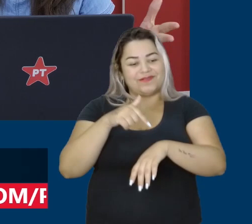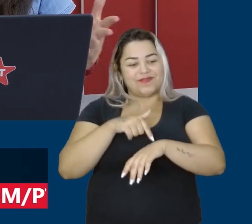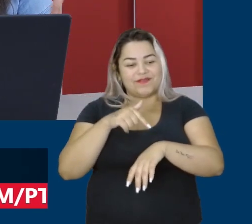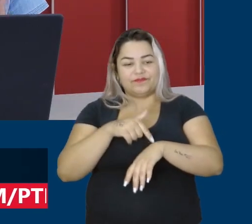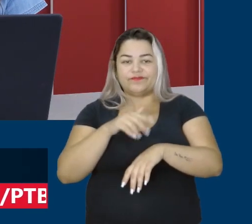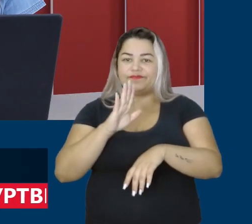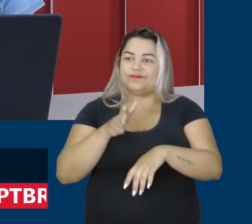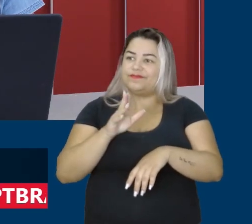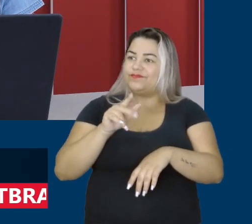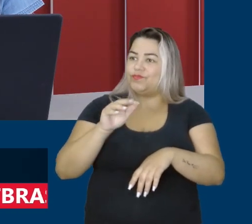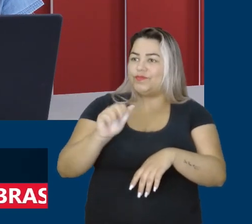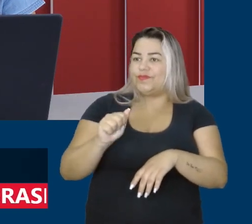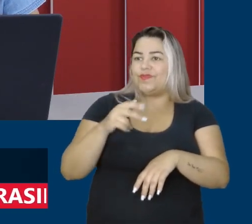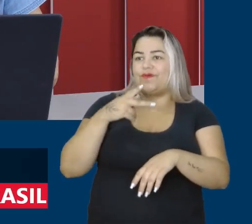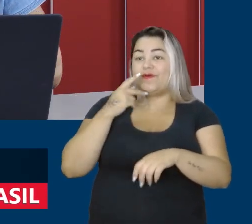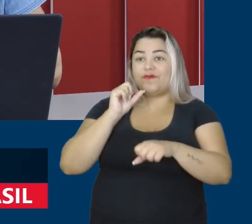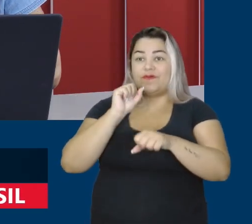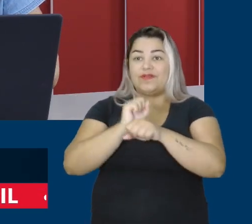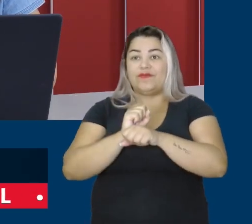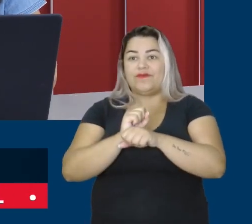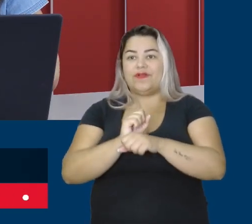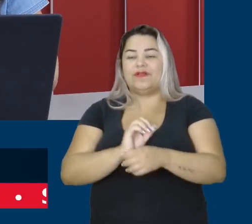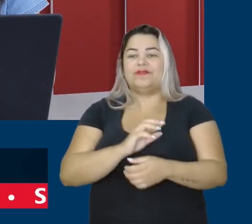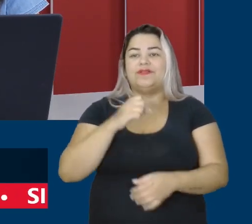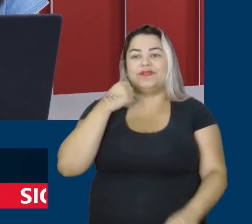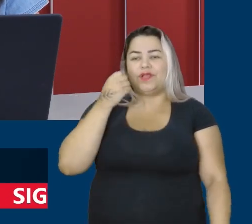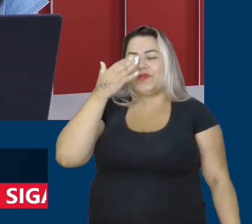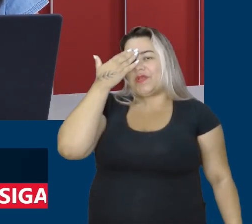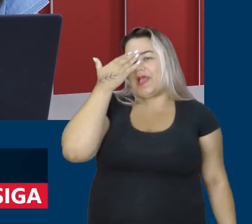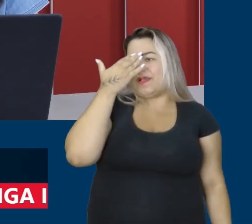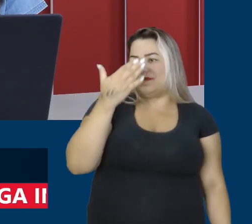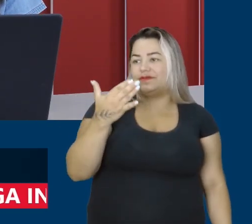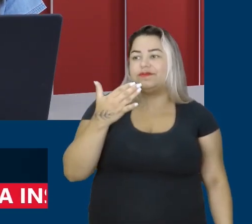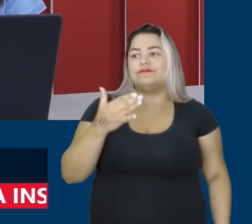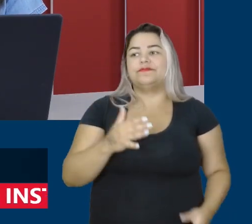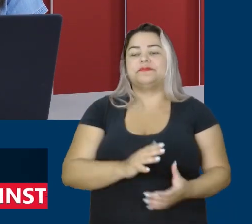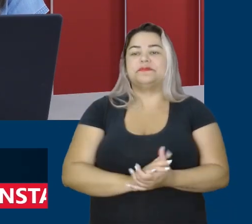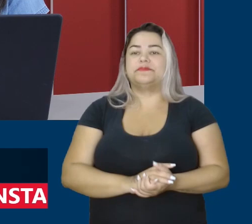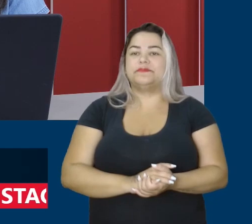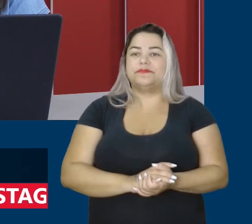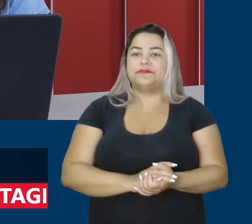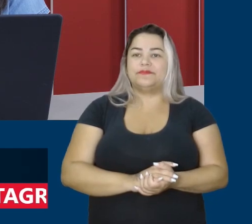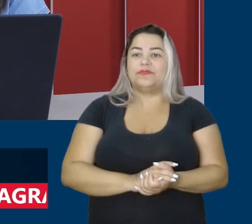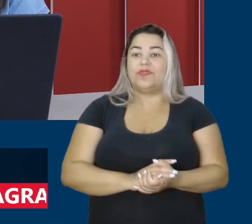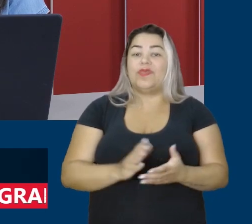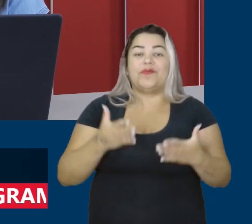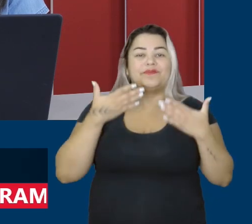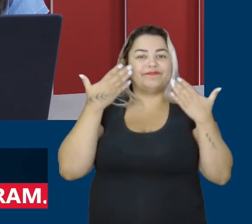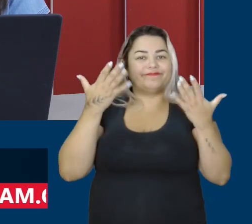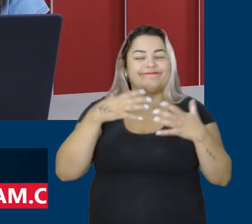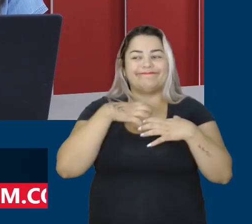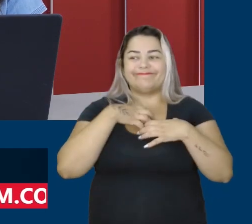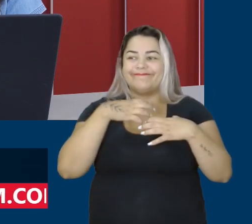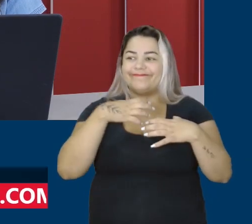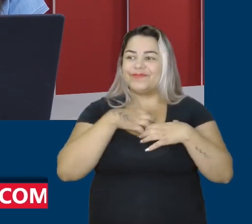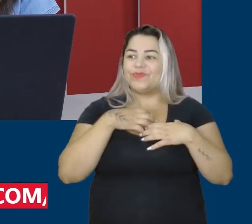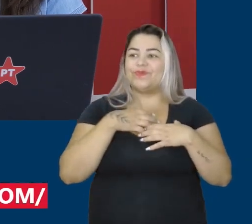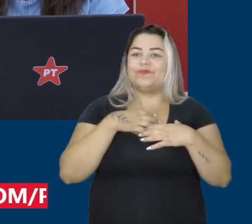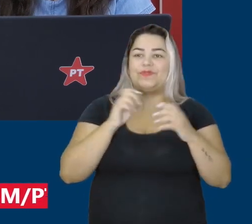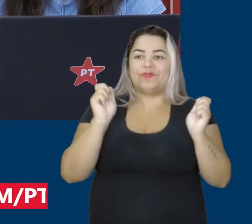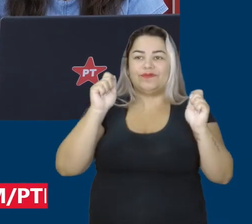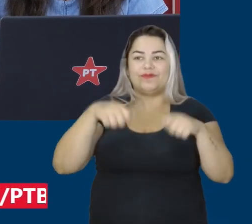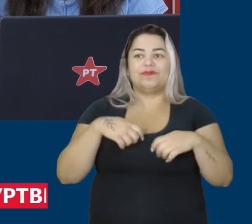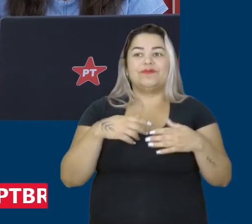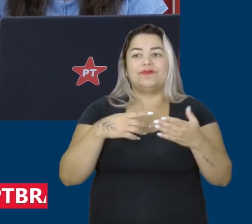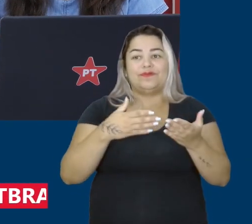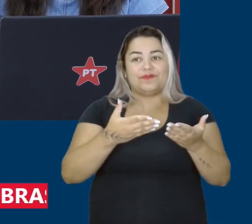gente jamais vai limitar a sua fala aqui, senador. Eu que agradeço, Amanda, o carinho, e você sempre é uma alegria, viu? Quando precisar, me chama que eu venho aqui